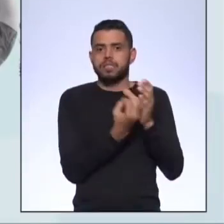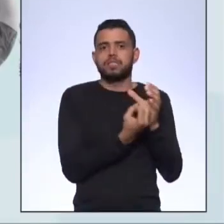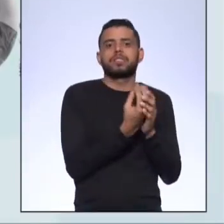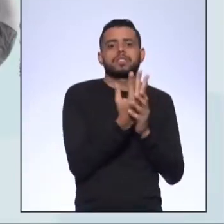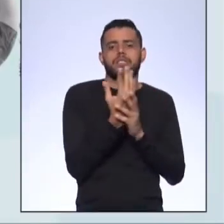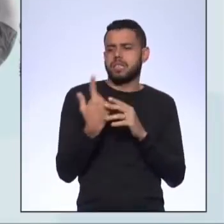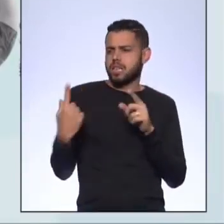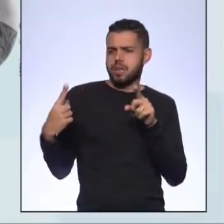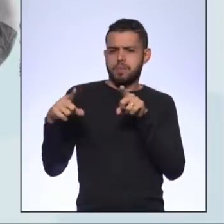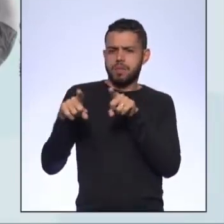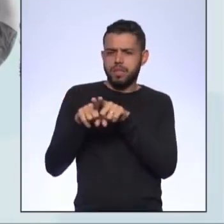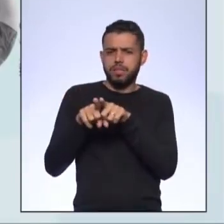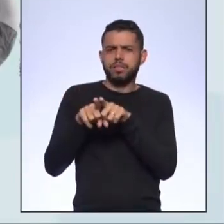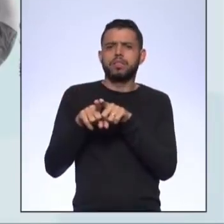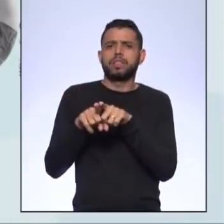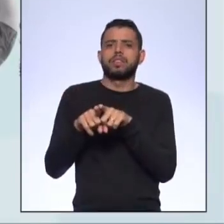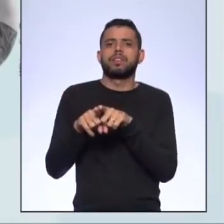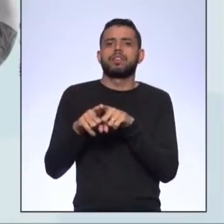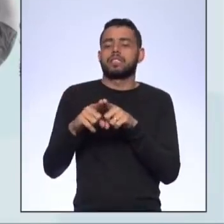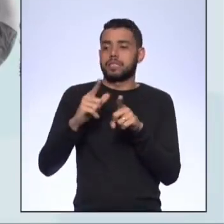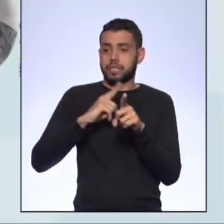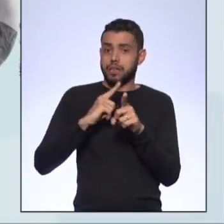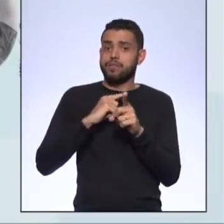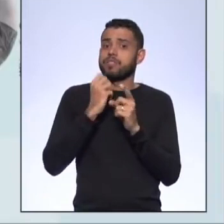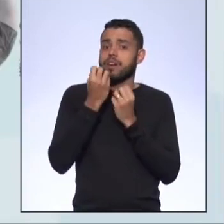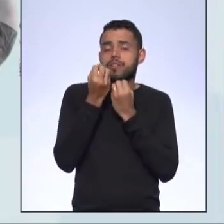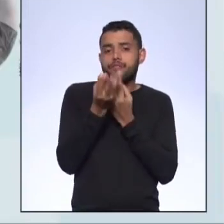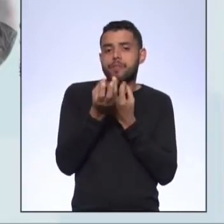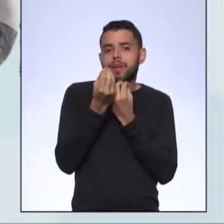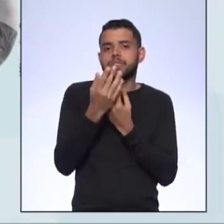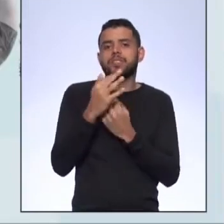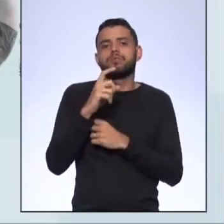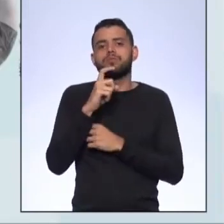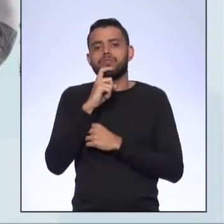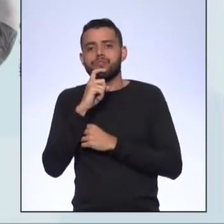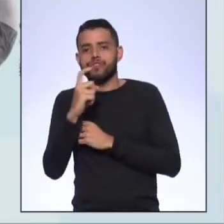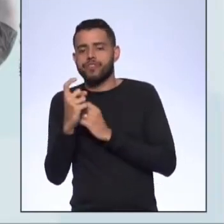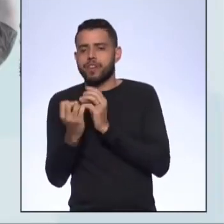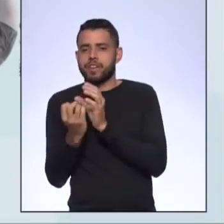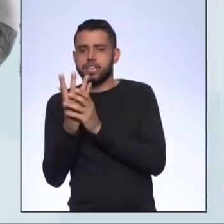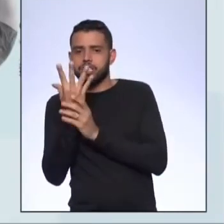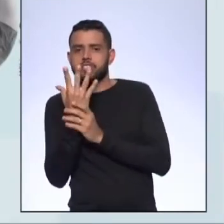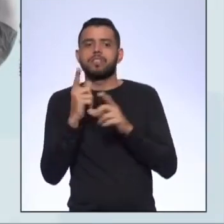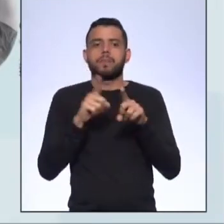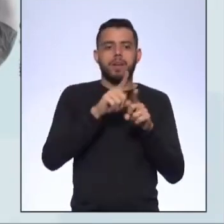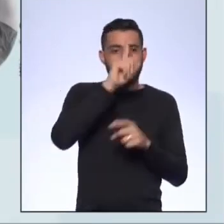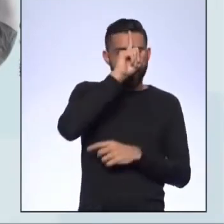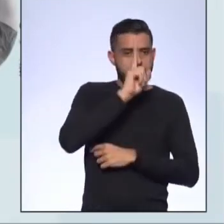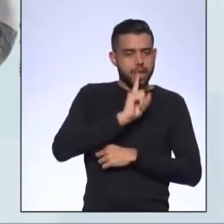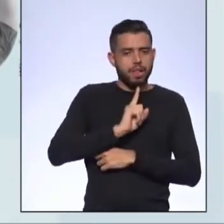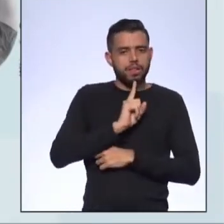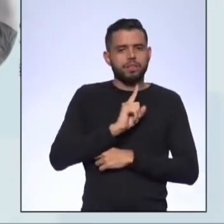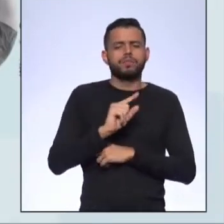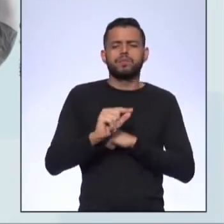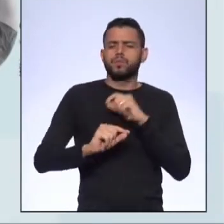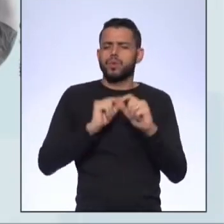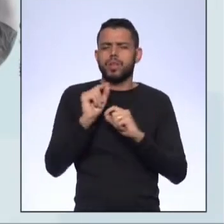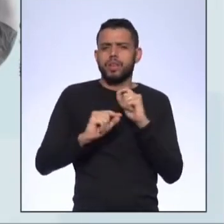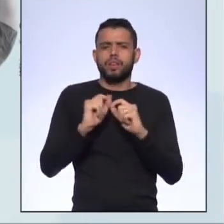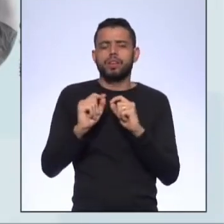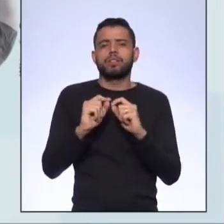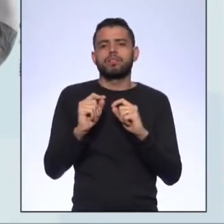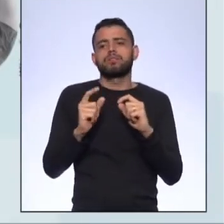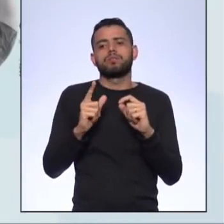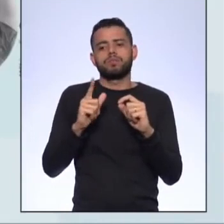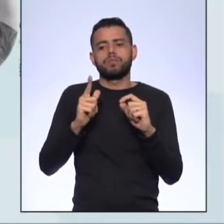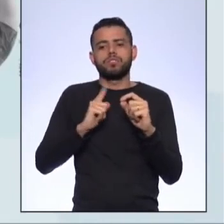caracteres que recebeu a informação tanto da planta verde quanto da planta amarela, um dos caráteres ele ficava